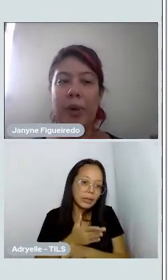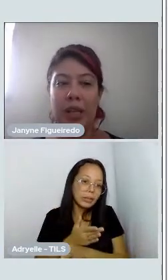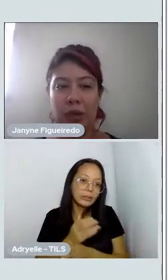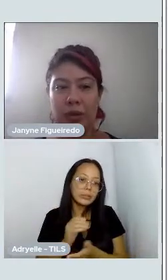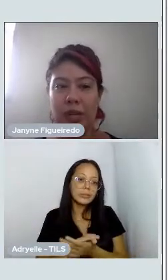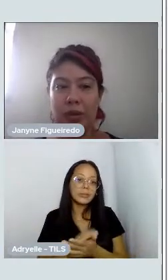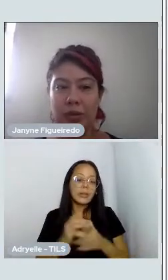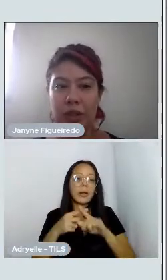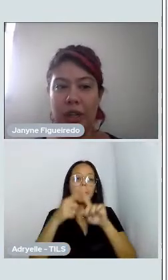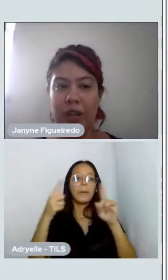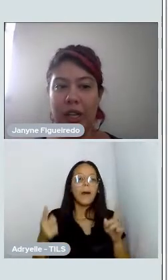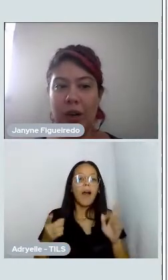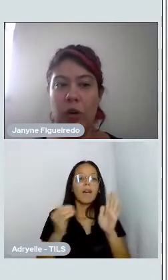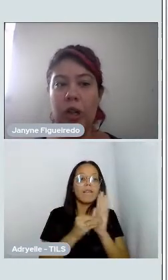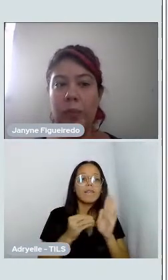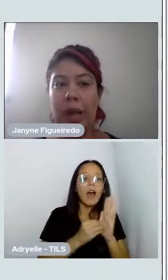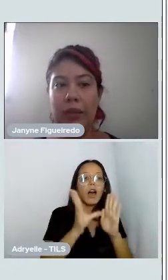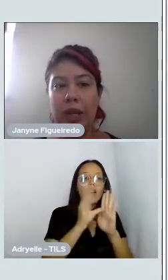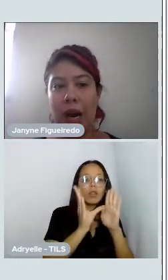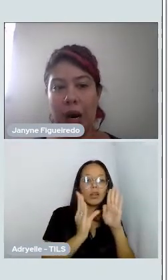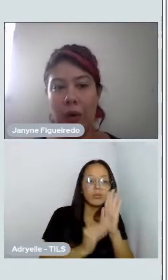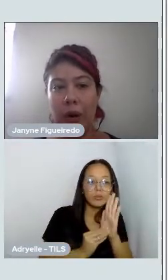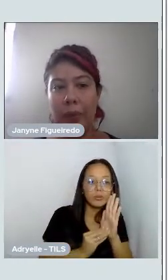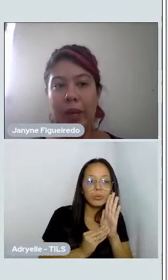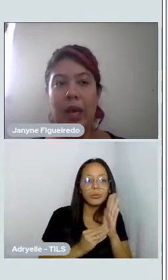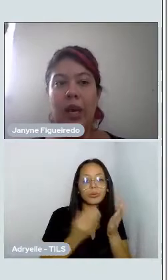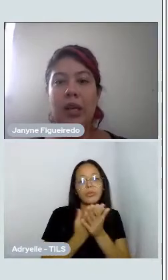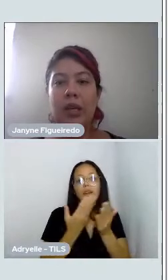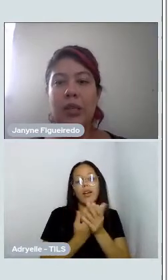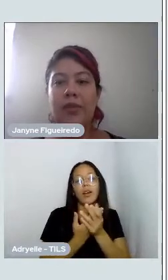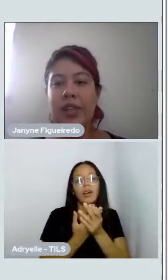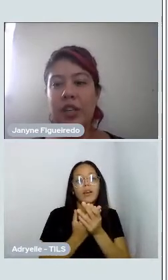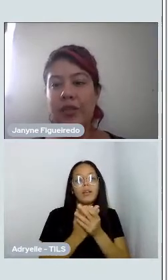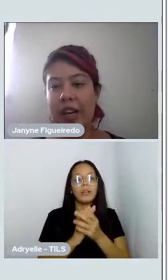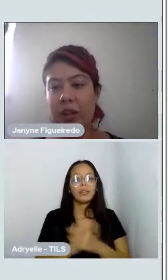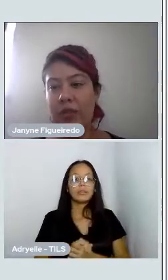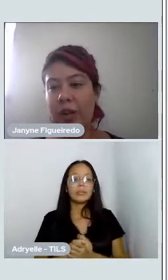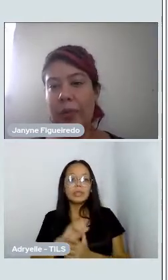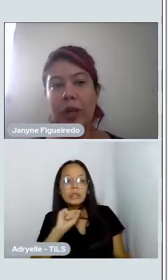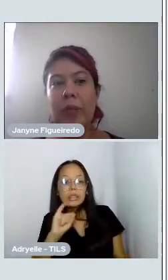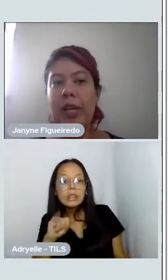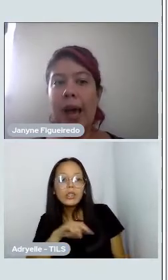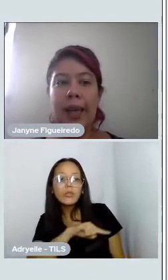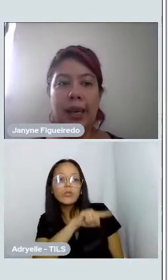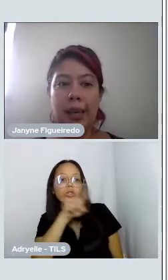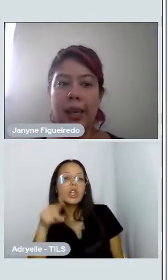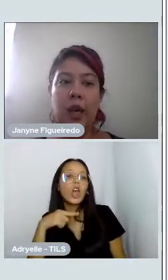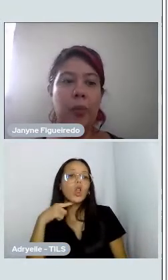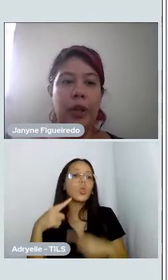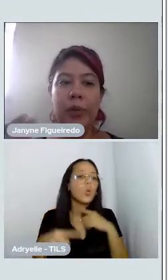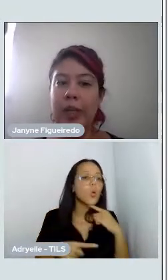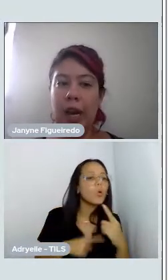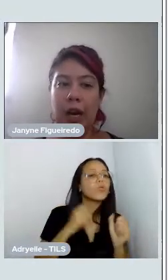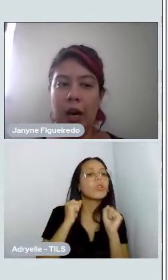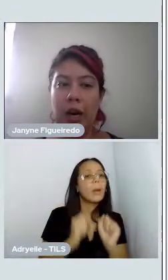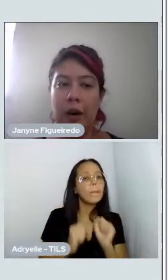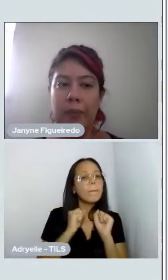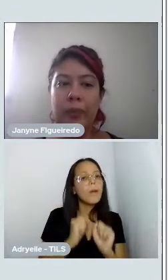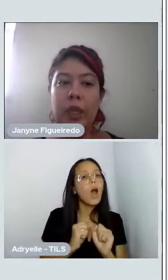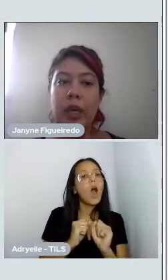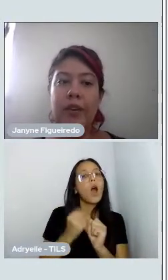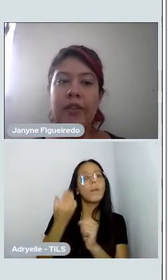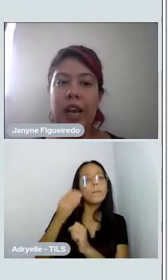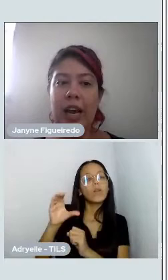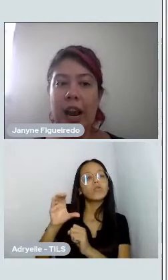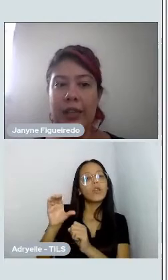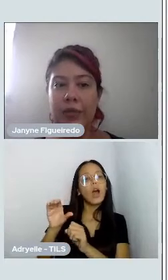não contemplei todos os assuntos que deveria ter contemplado na aula. Se vocês tiverem dúvida, podem mandar aqui ou podem